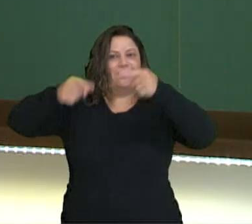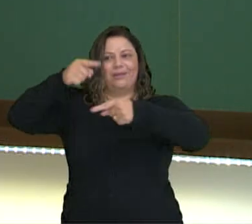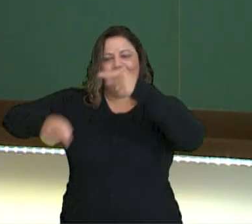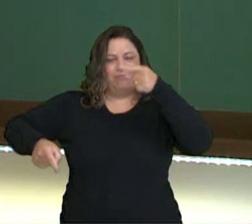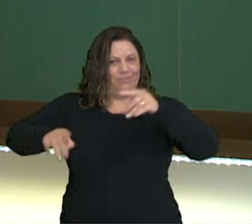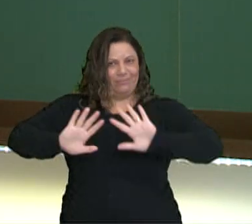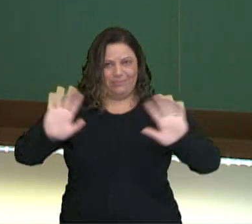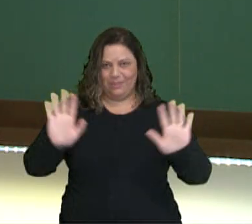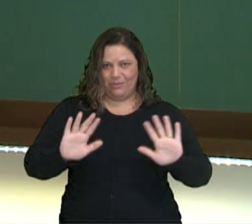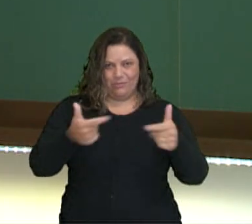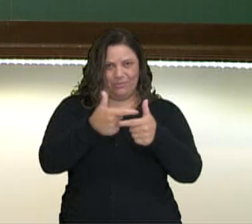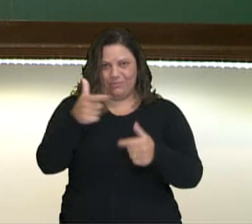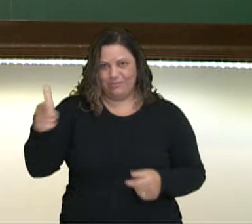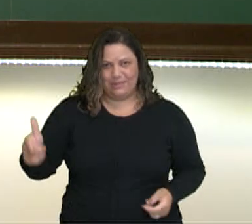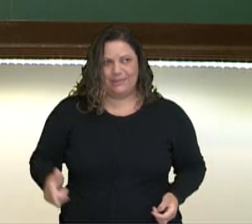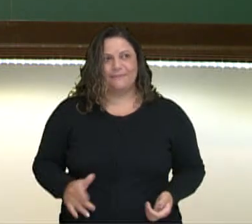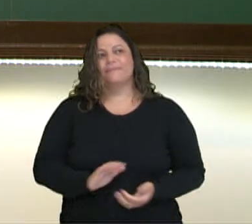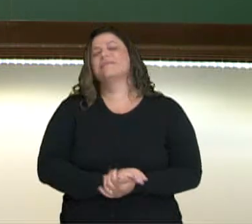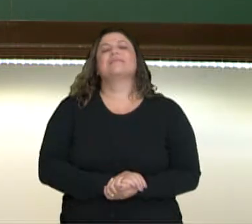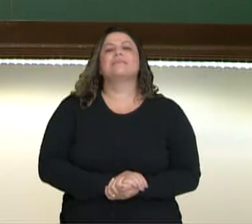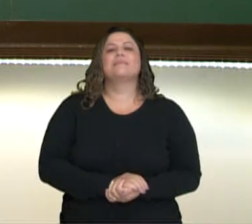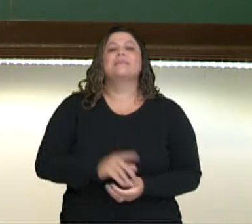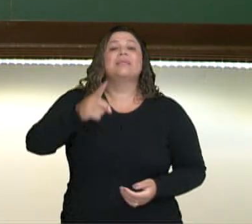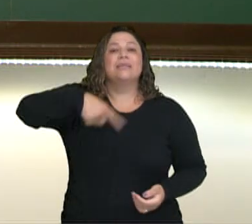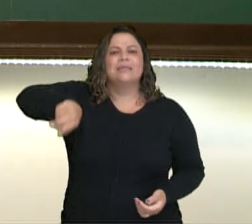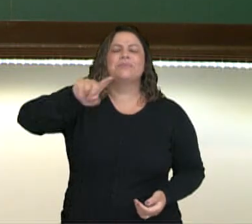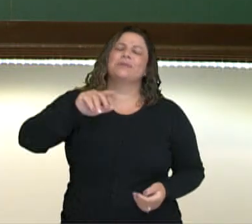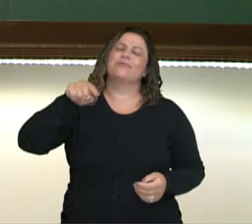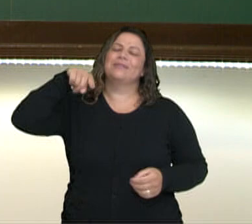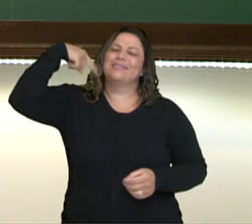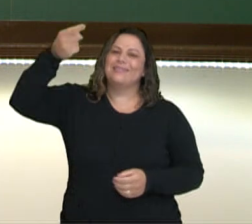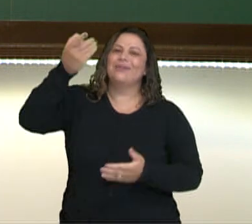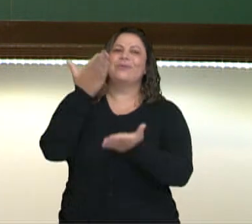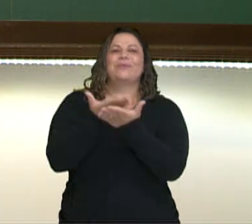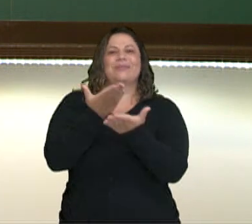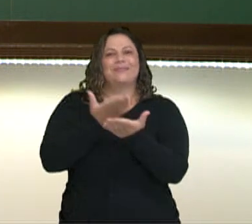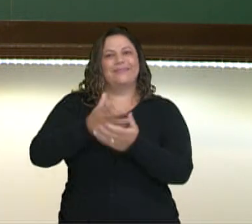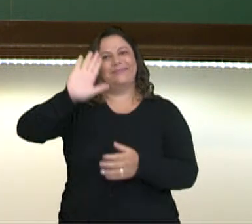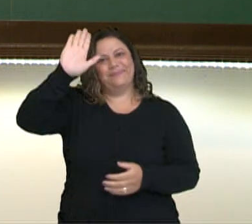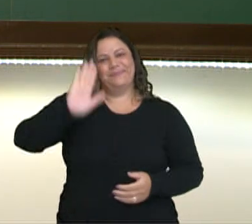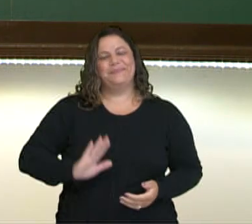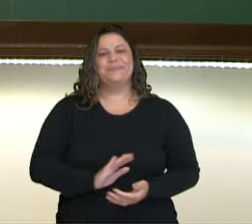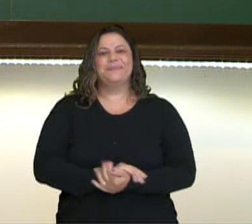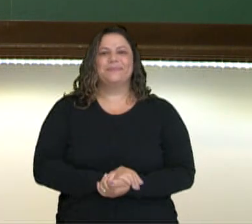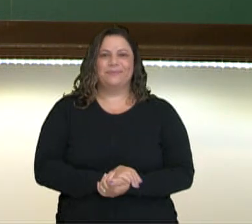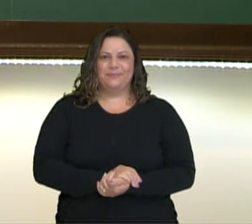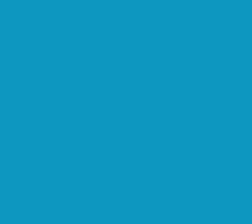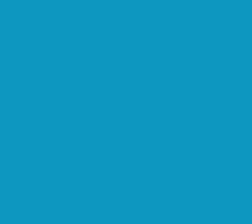ok? Espero vocês para a próxima aula. Até mais!